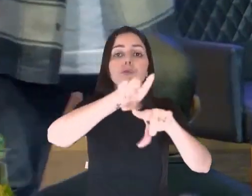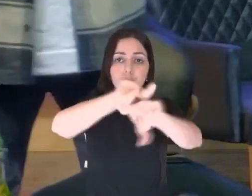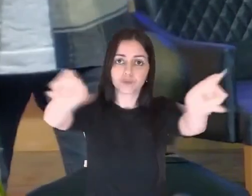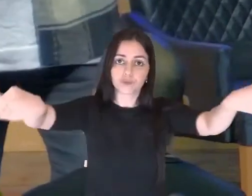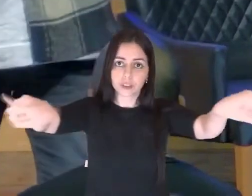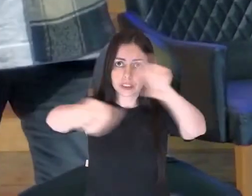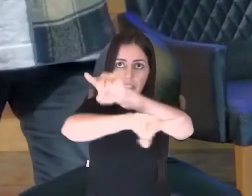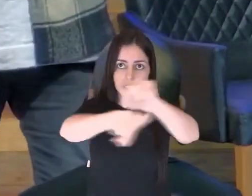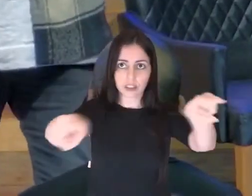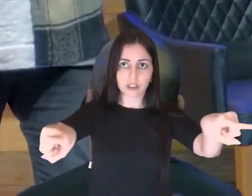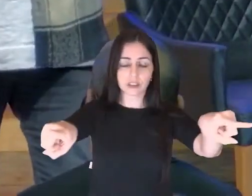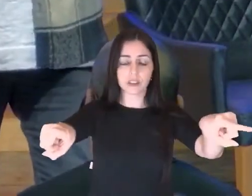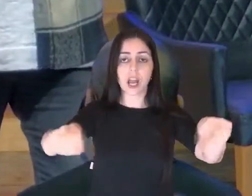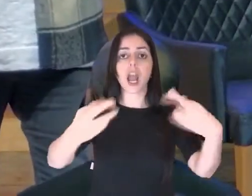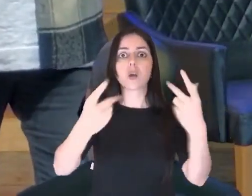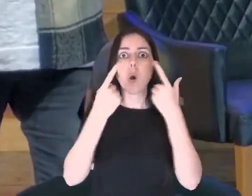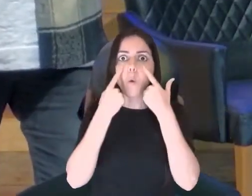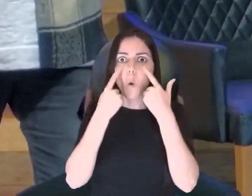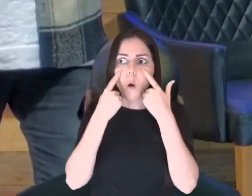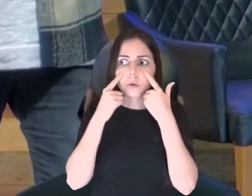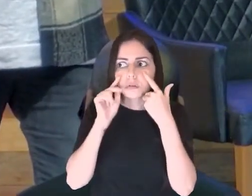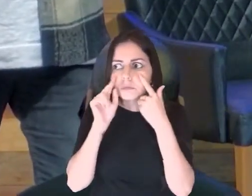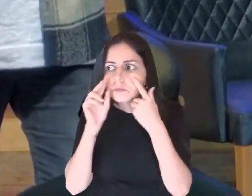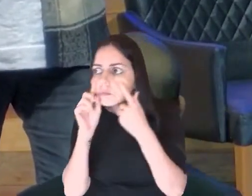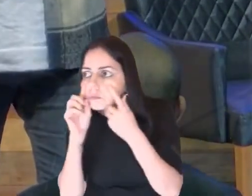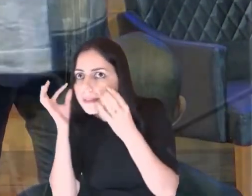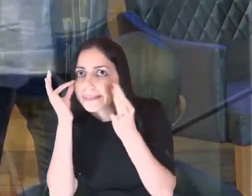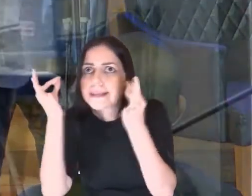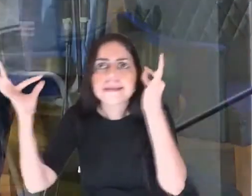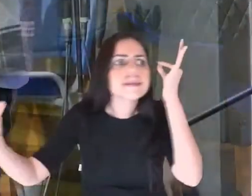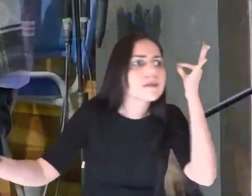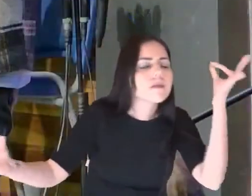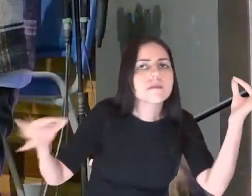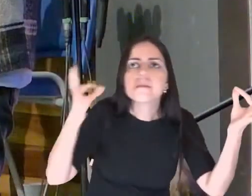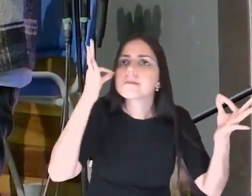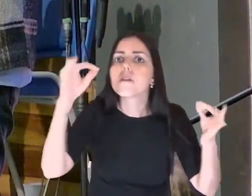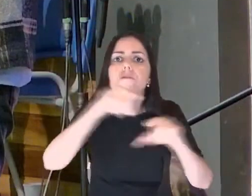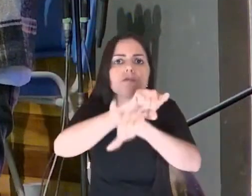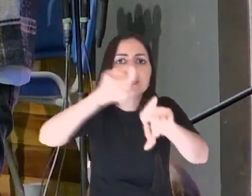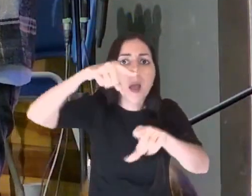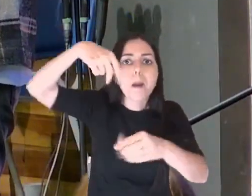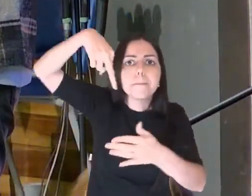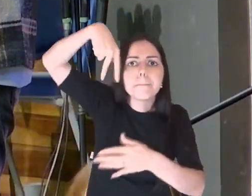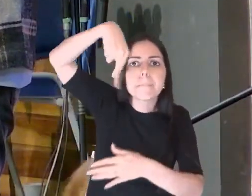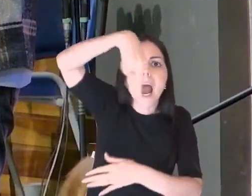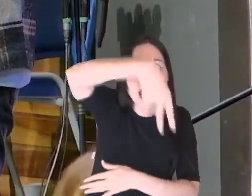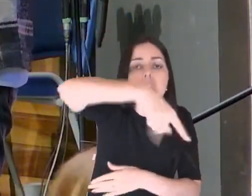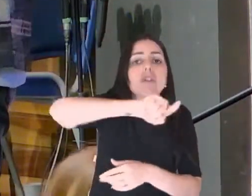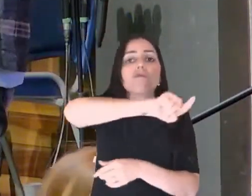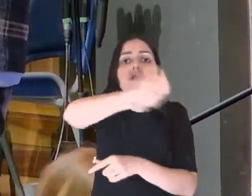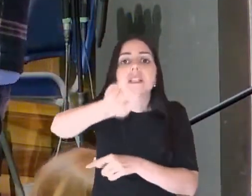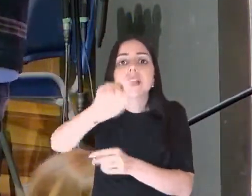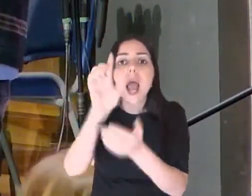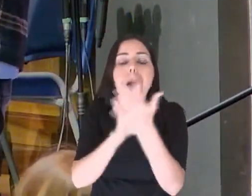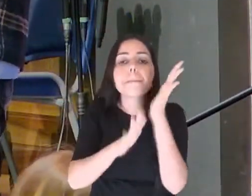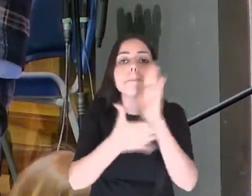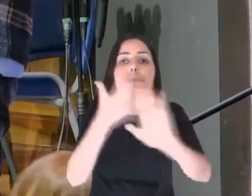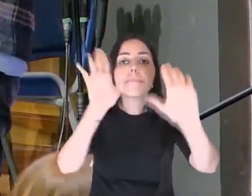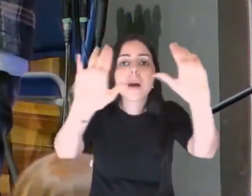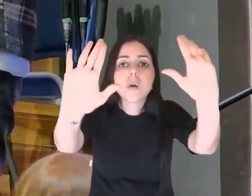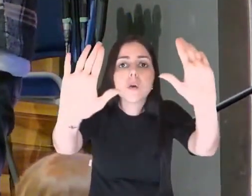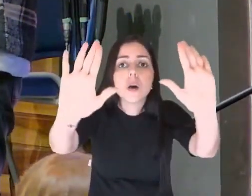vocês, são os nossos olhos, são os nossos pés, são as nossas mãos, que tem coisas que